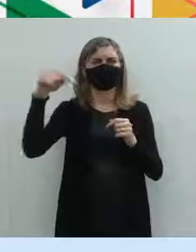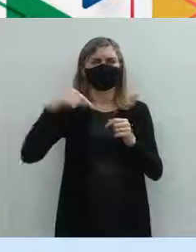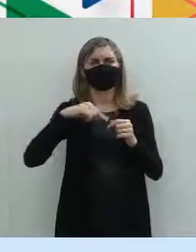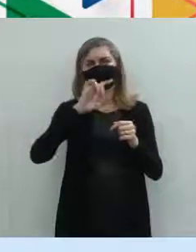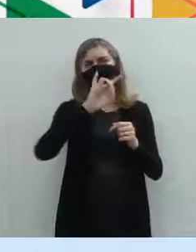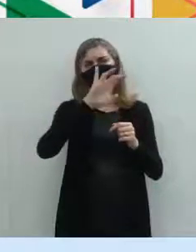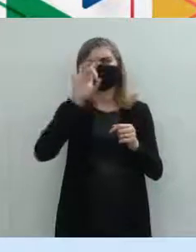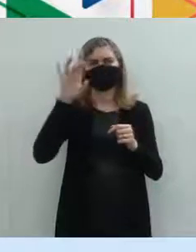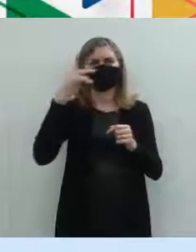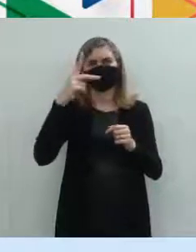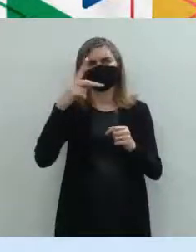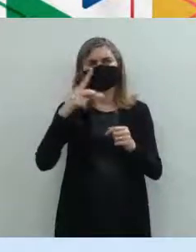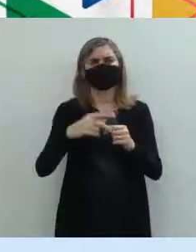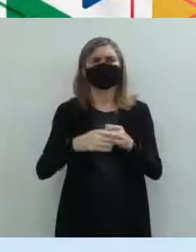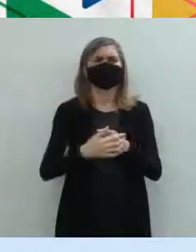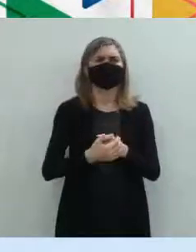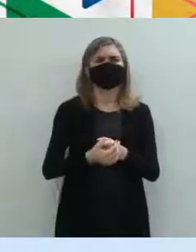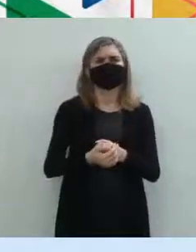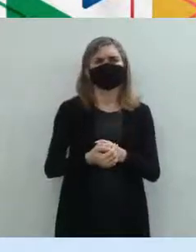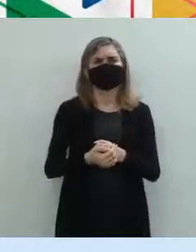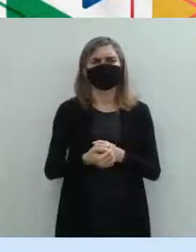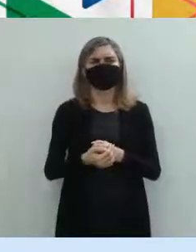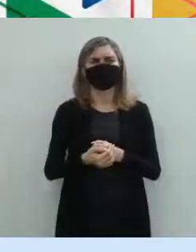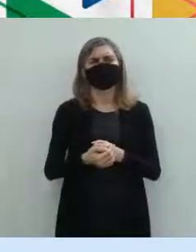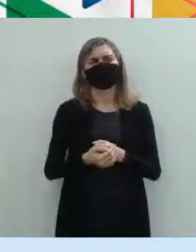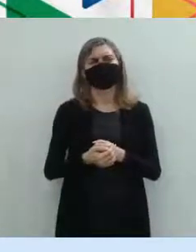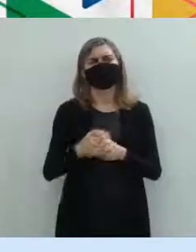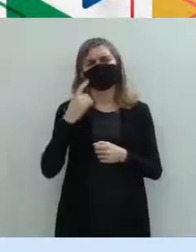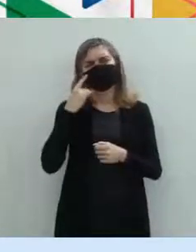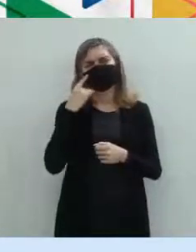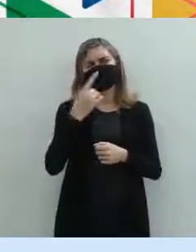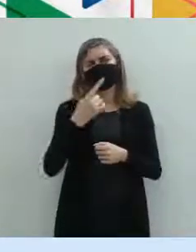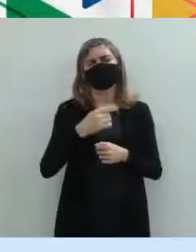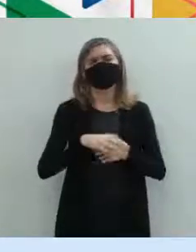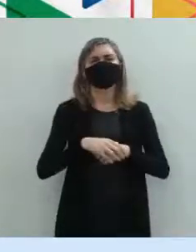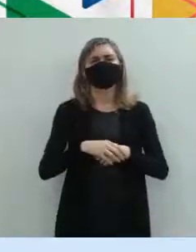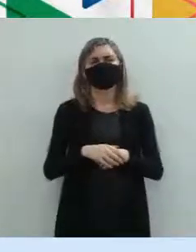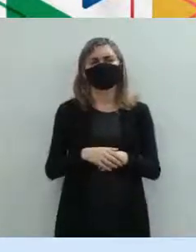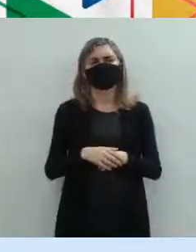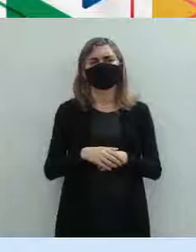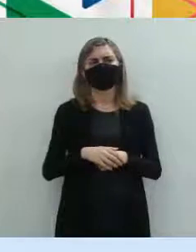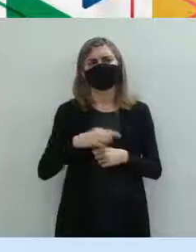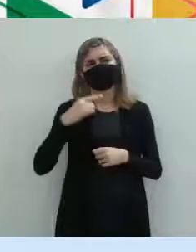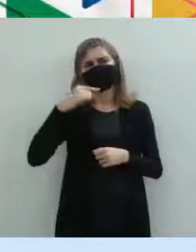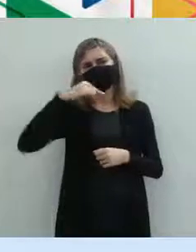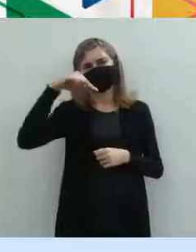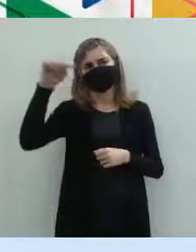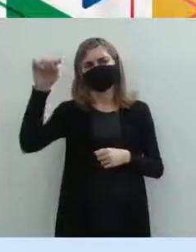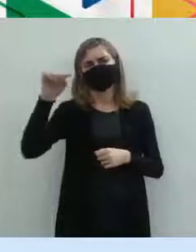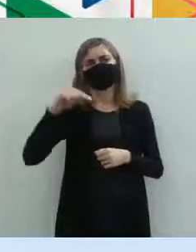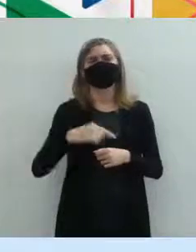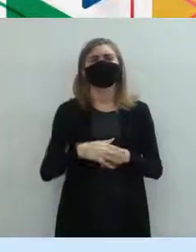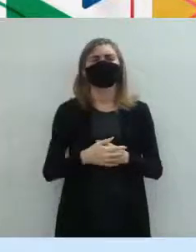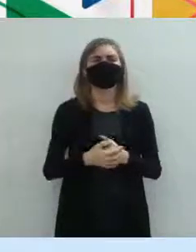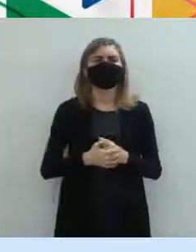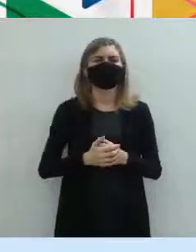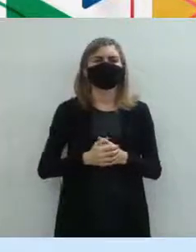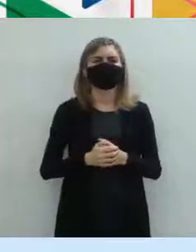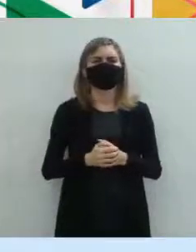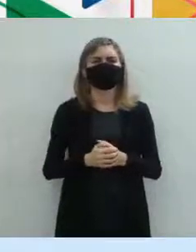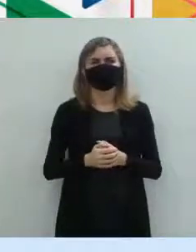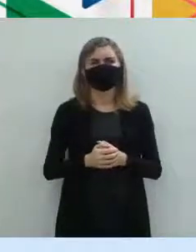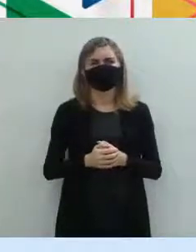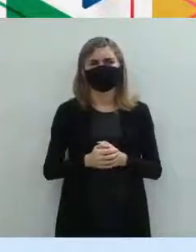vertical dessa. Olha aí, ligando paralelamente à linha inclinada do lado esquerdo, depois paralelamente ligada à